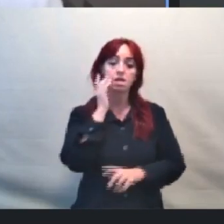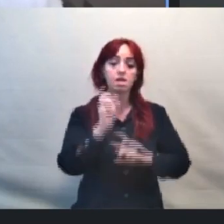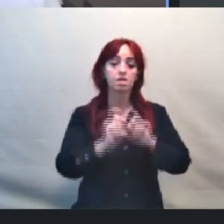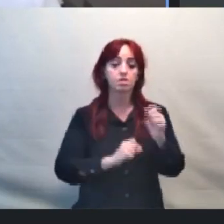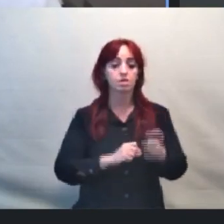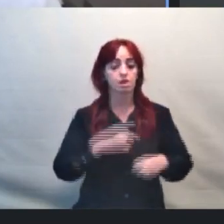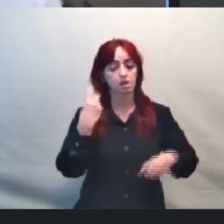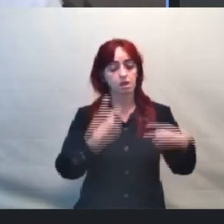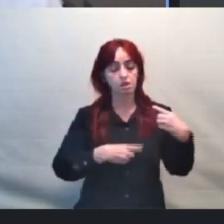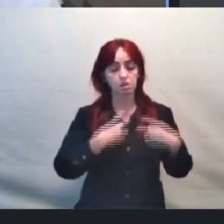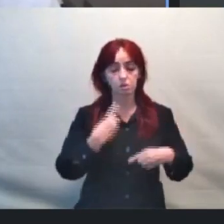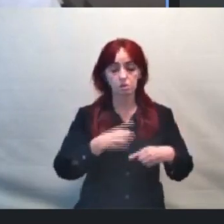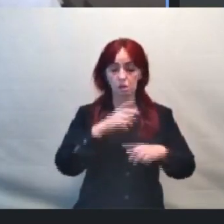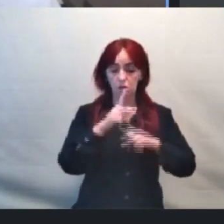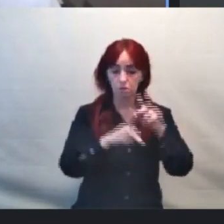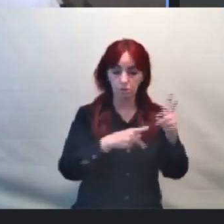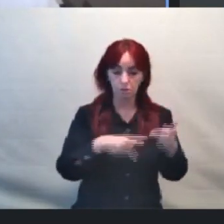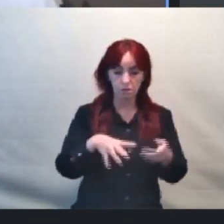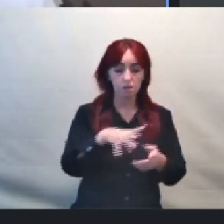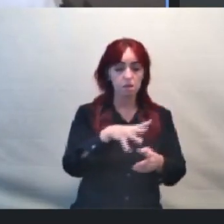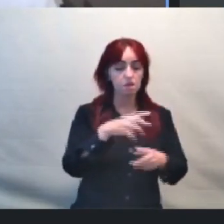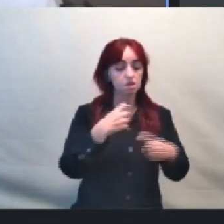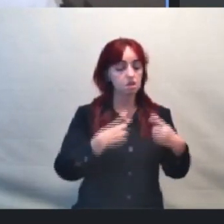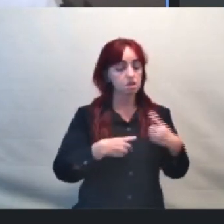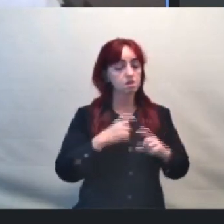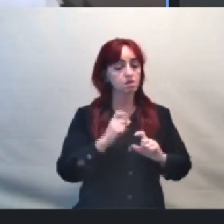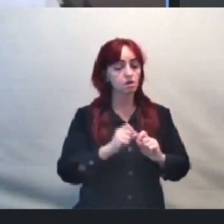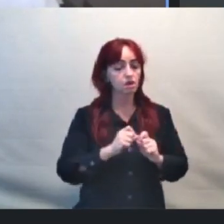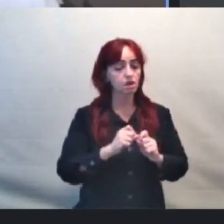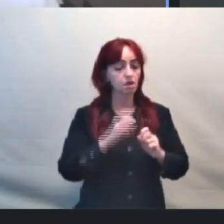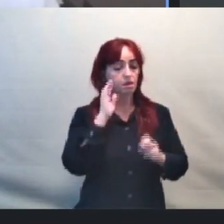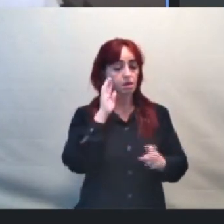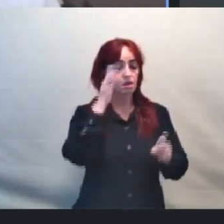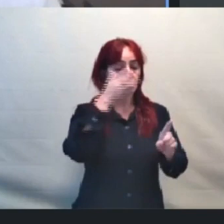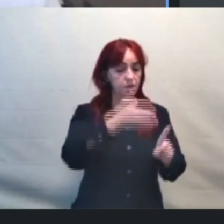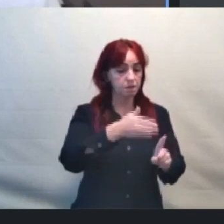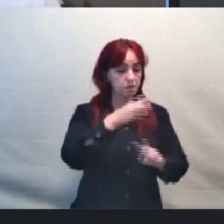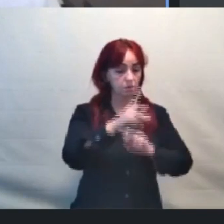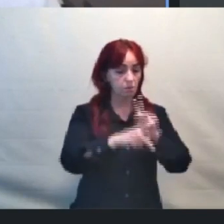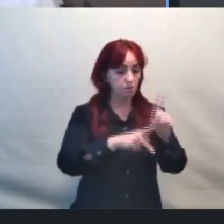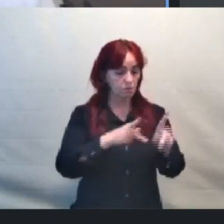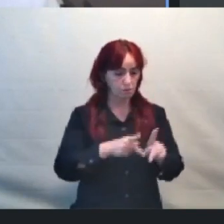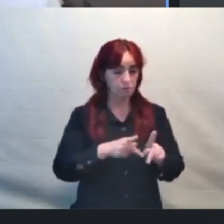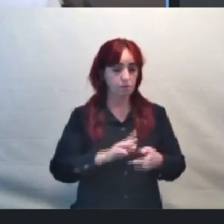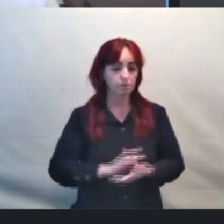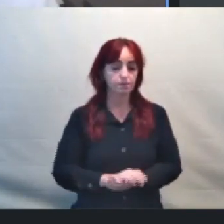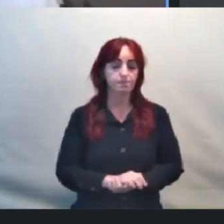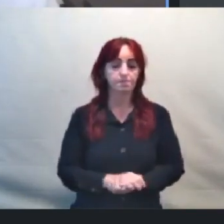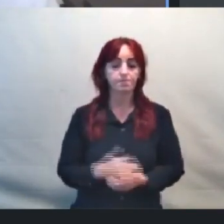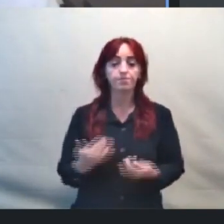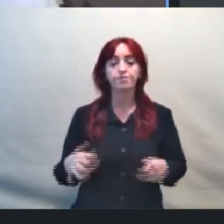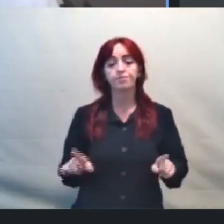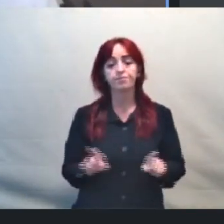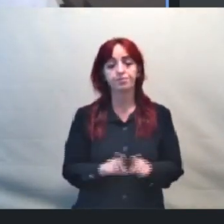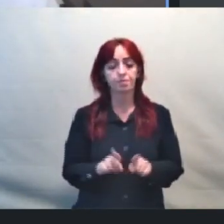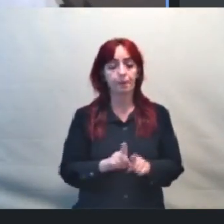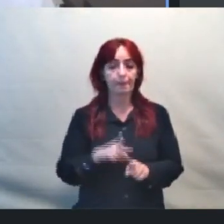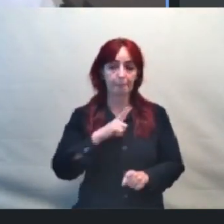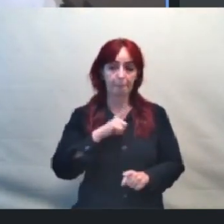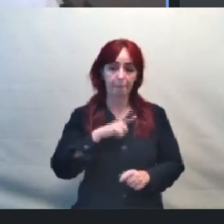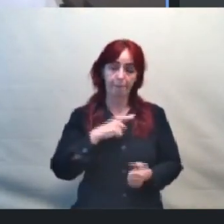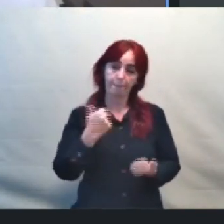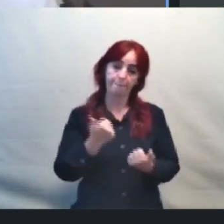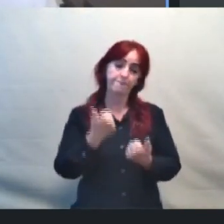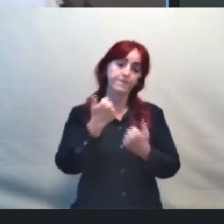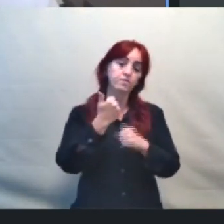de políticas públicas voltadas para esses públicos específicos são transversais. E também temos subações